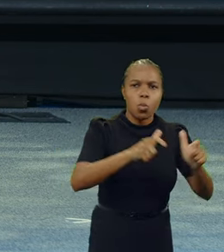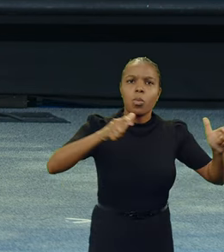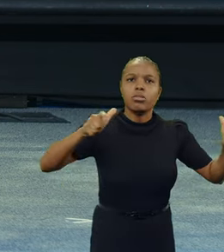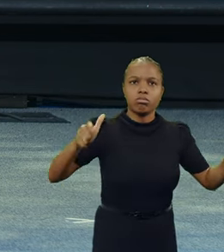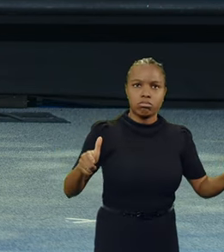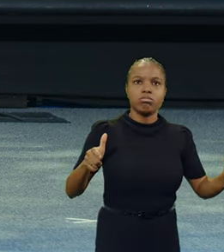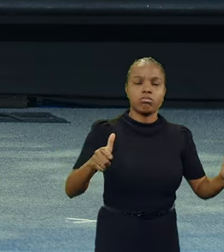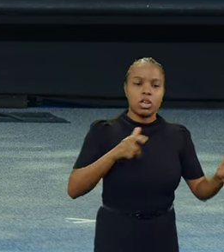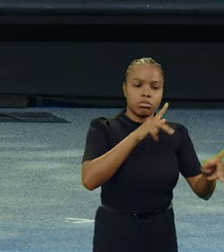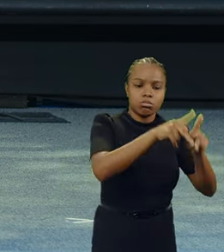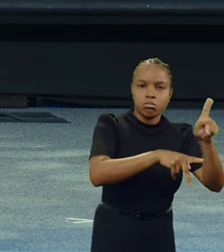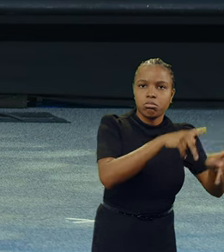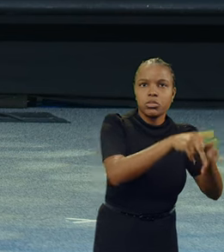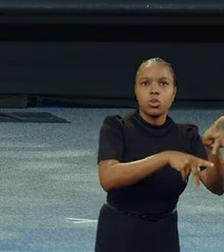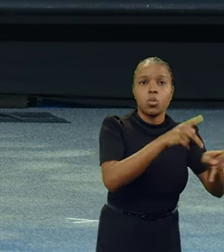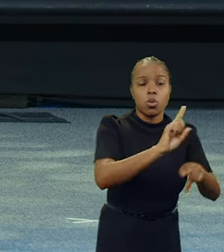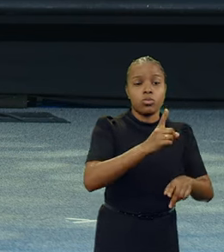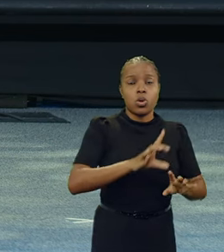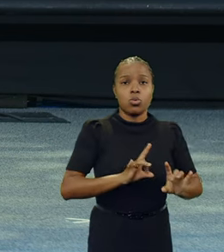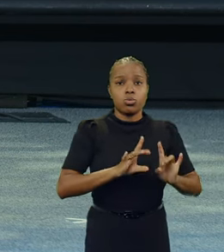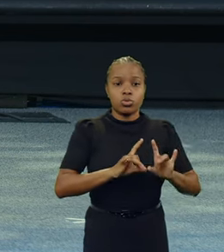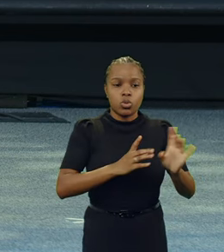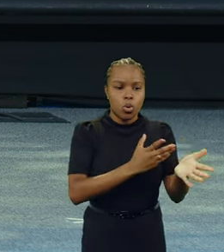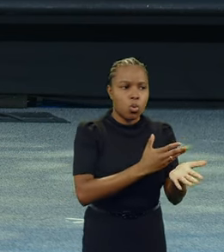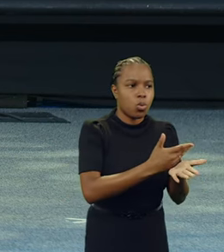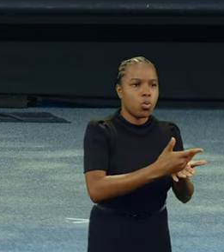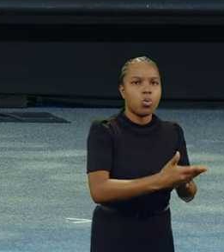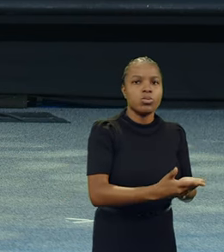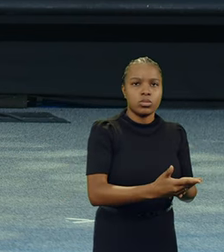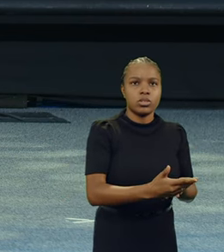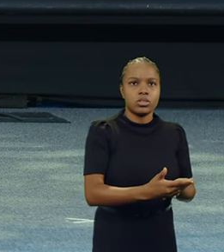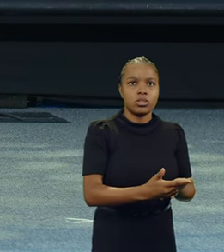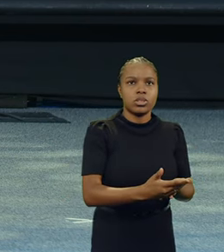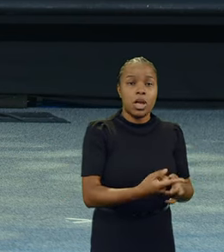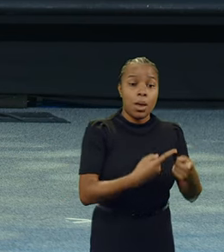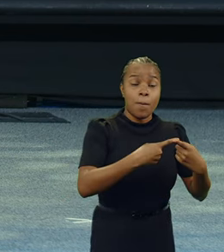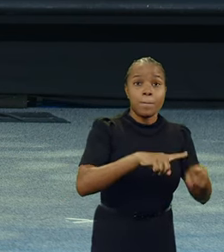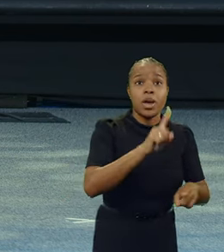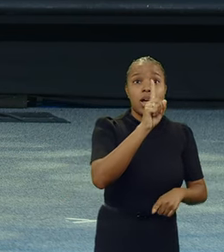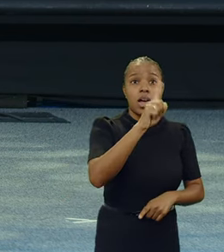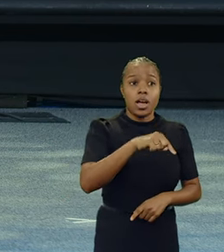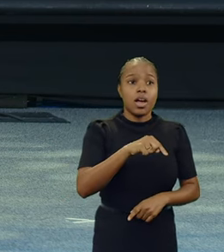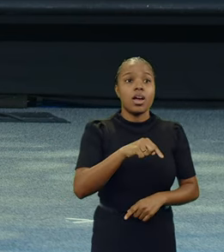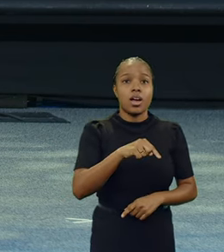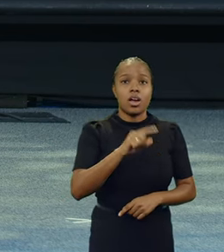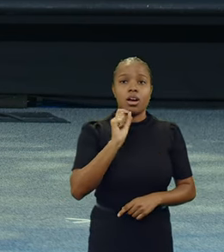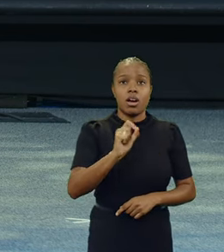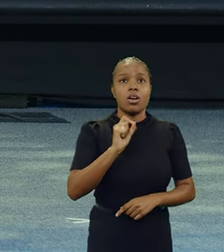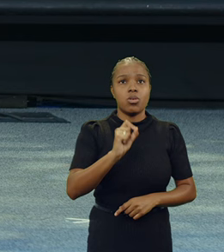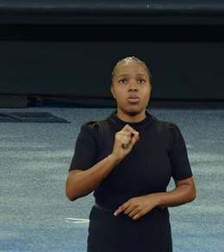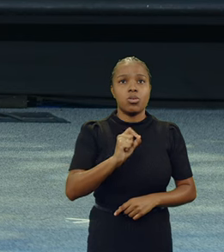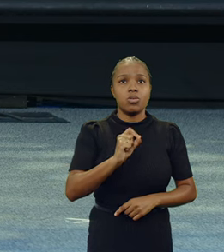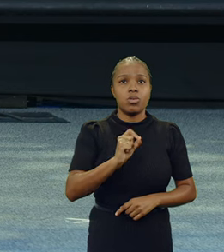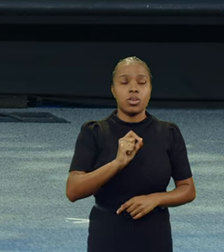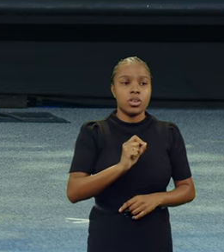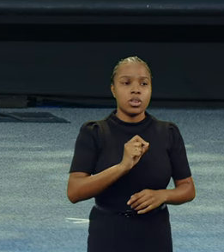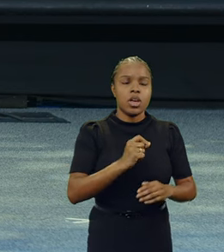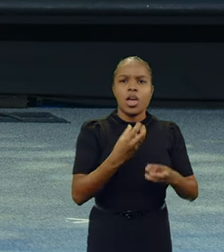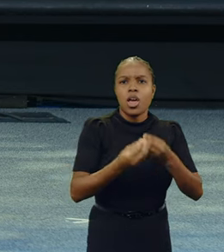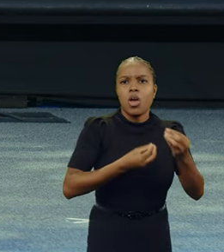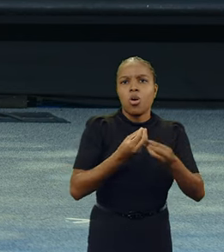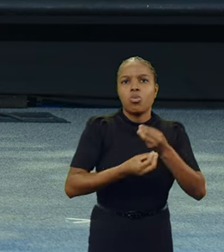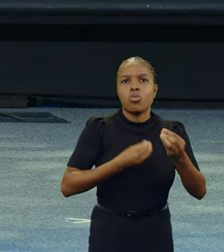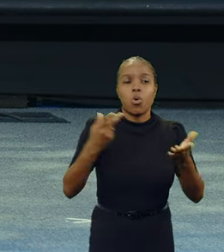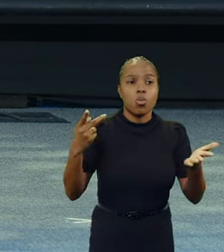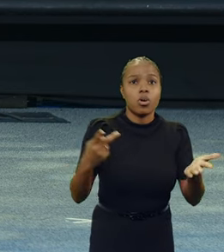Não só uma semente que vai passar pelo ventre de Tamar, mas é o desdobramento de